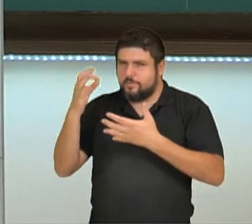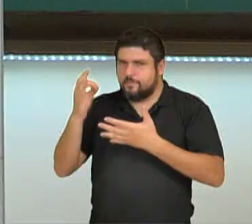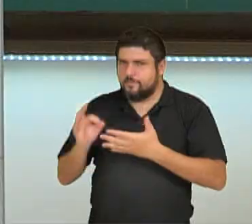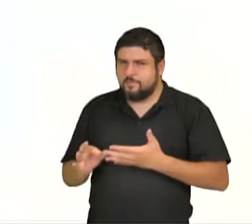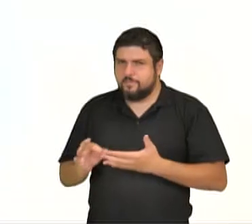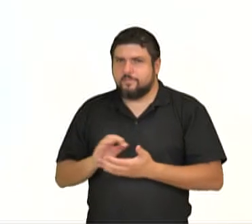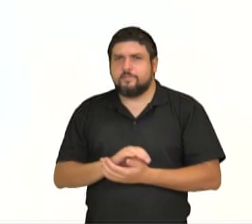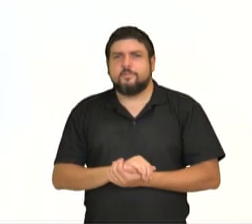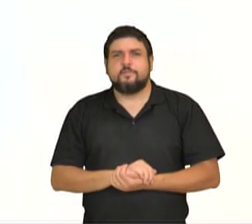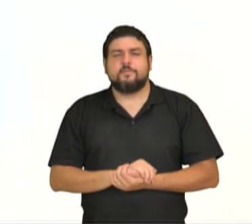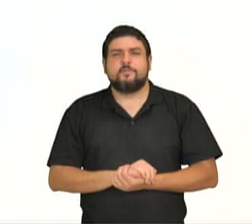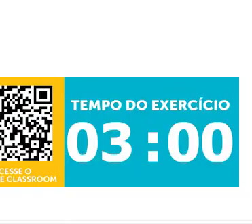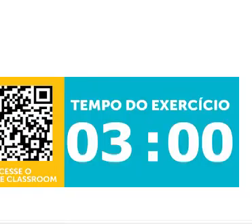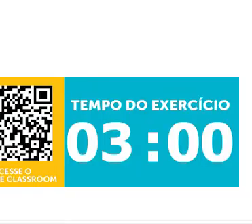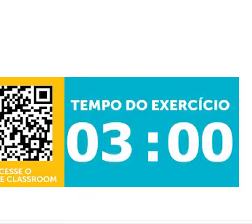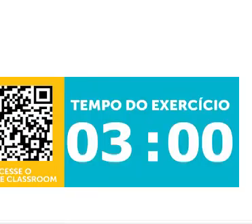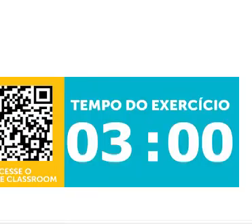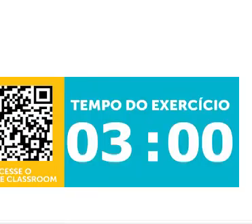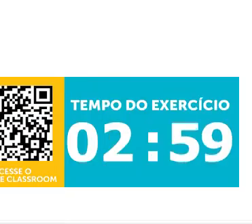para corrigir.